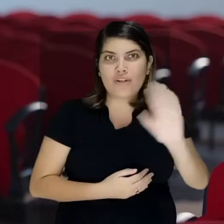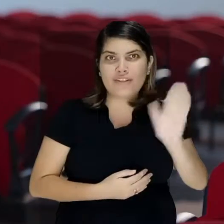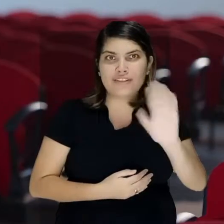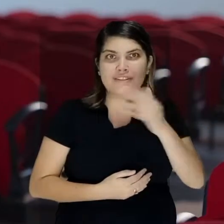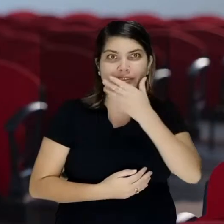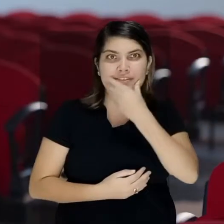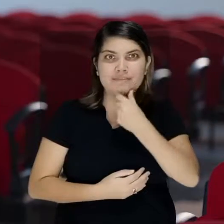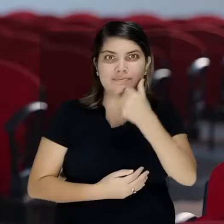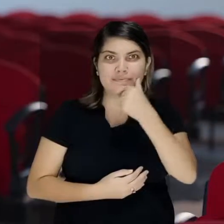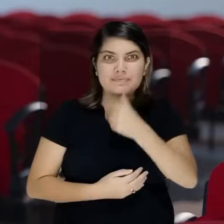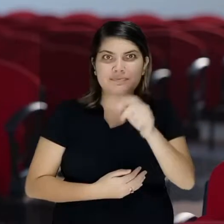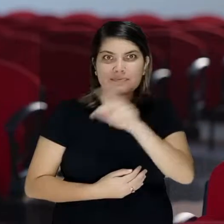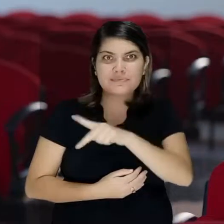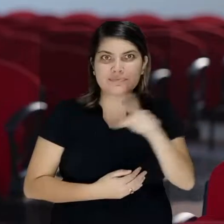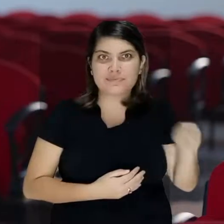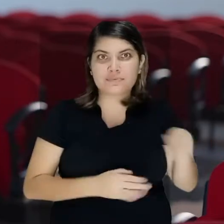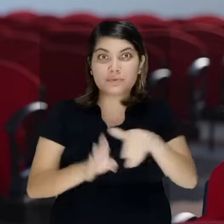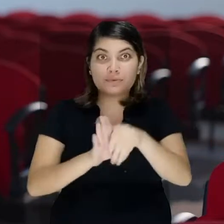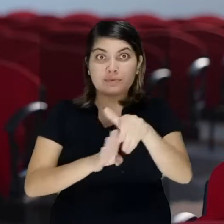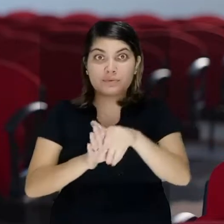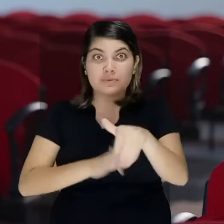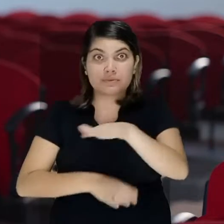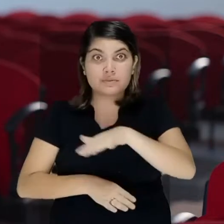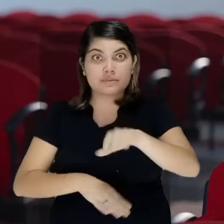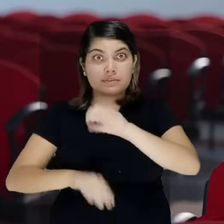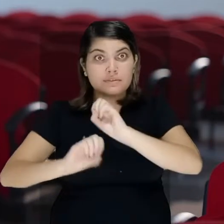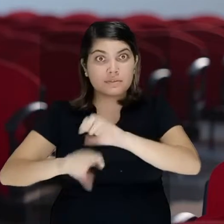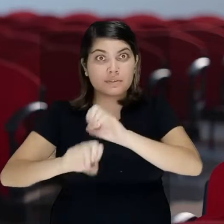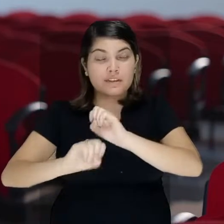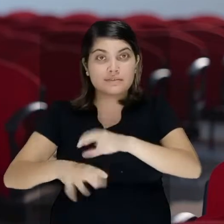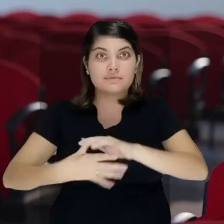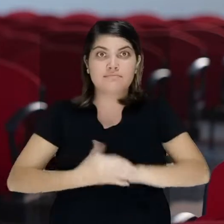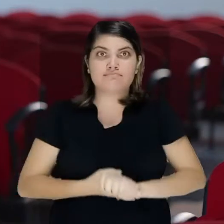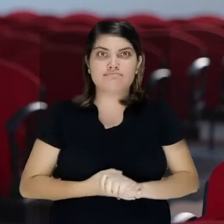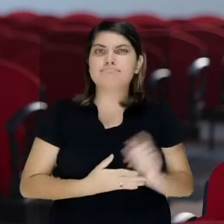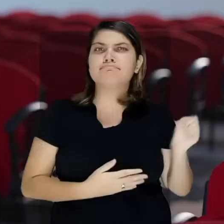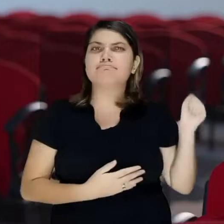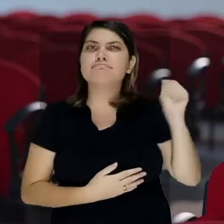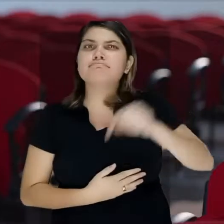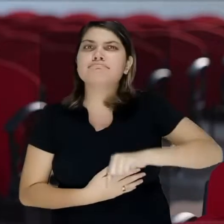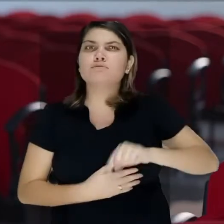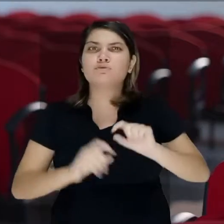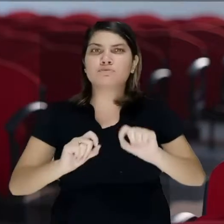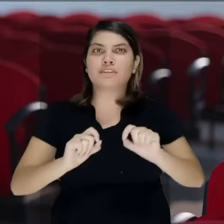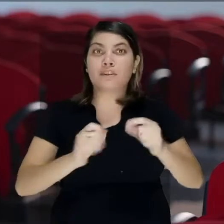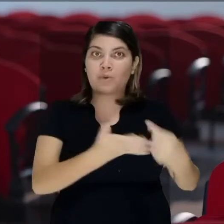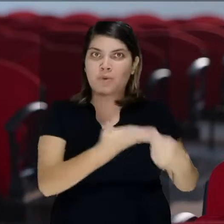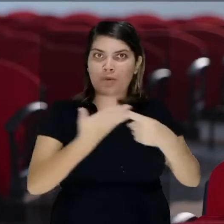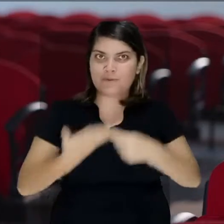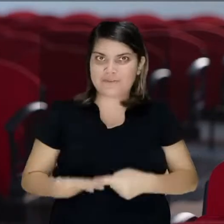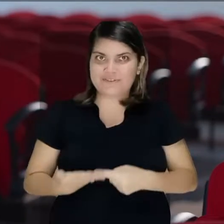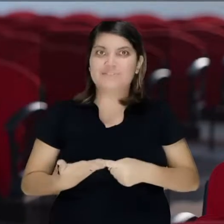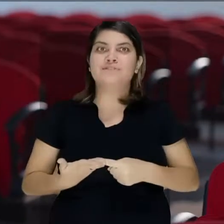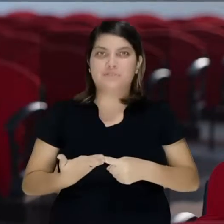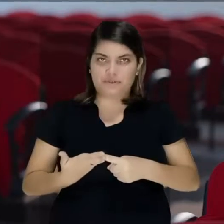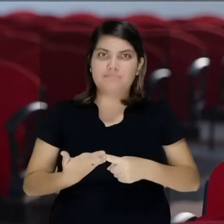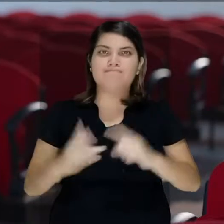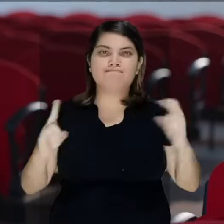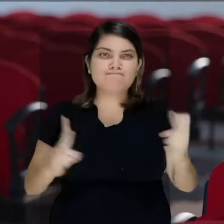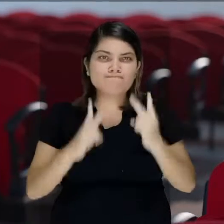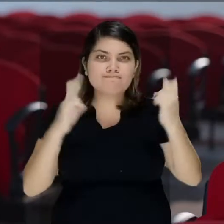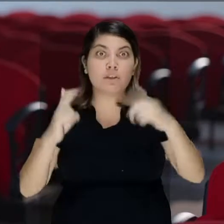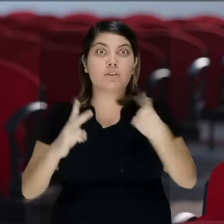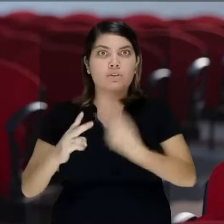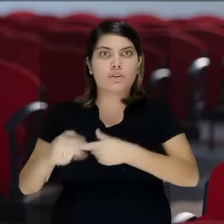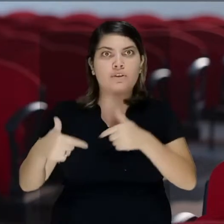Olá, professores e professoras, orientadores e orientadoras da educacional. Estou passando aqui para te fazer um convite, para